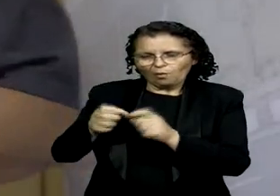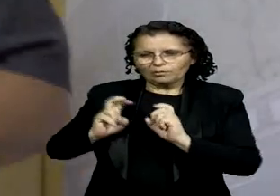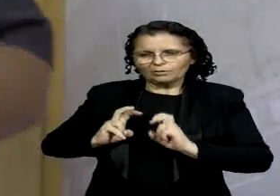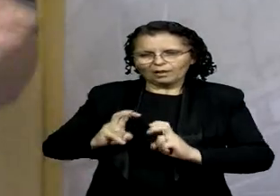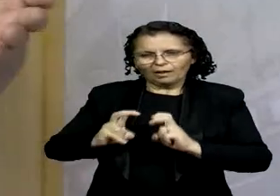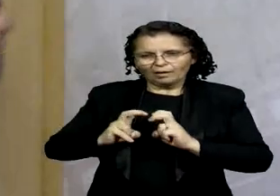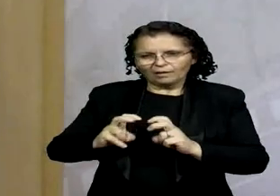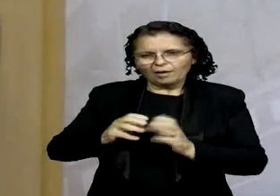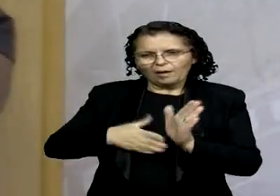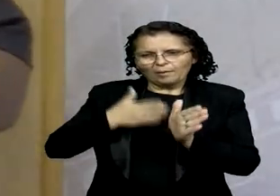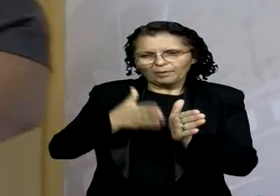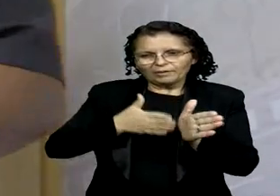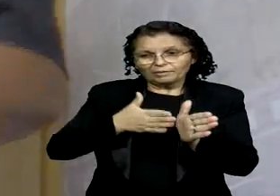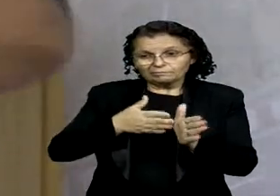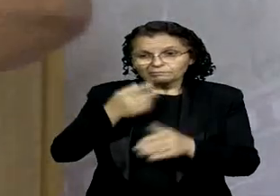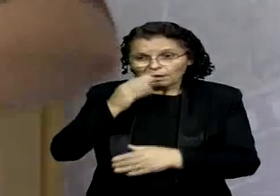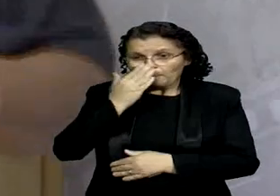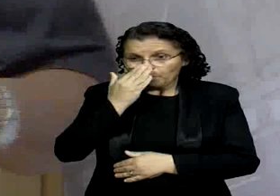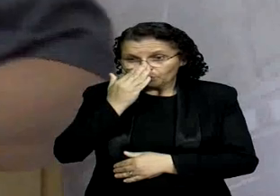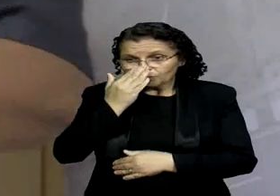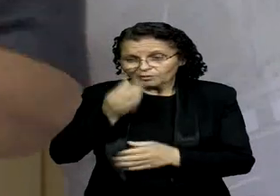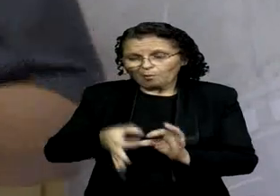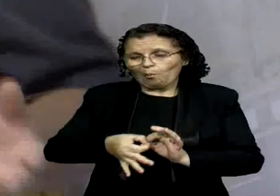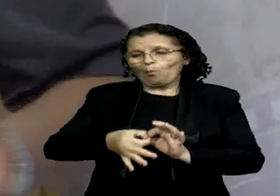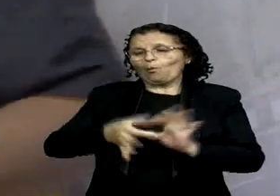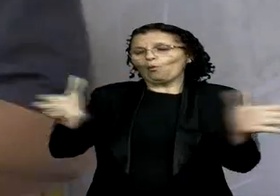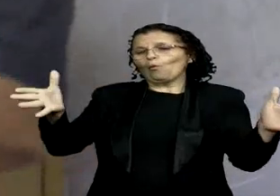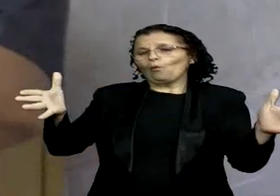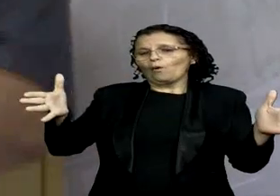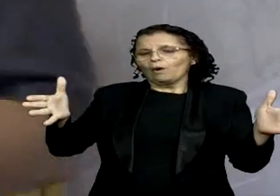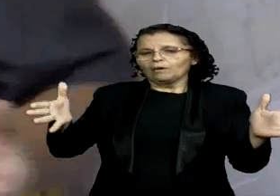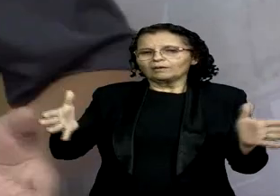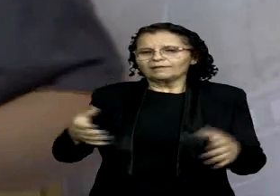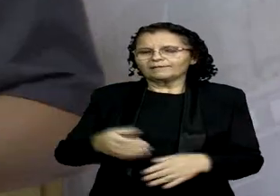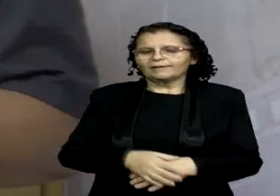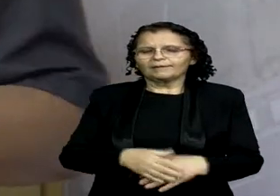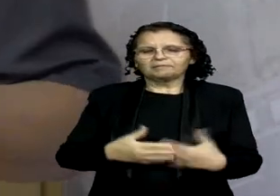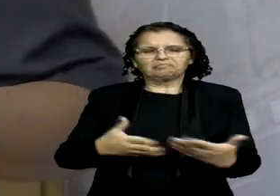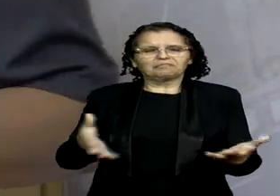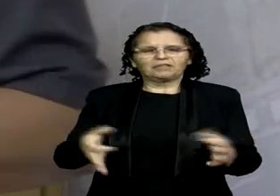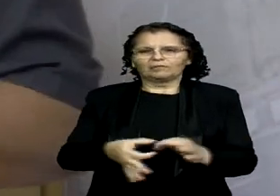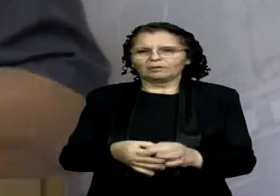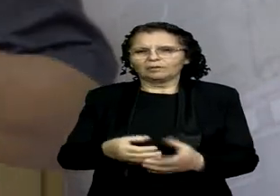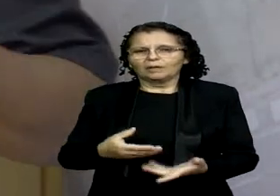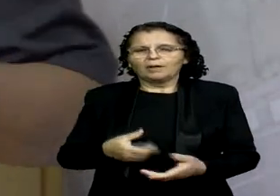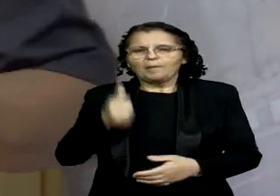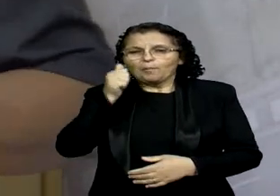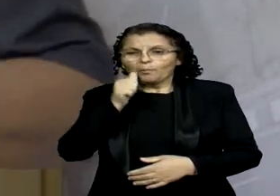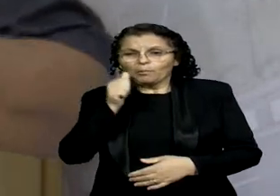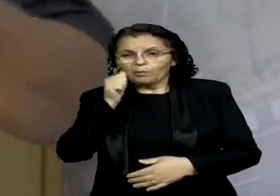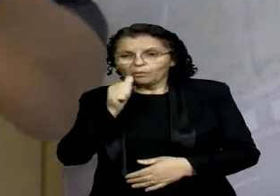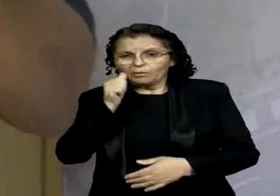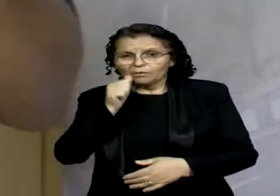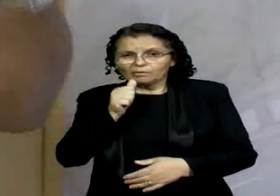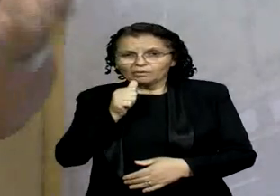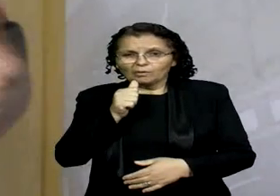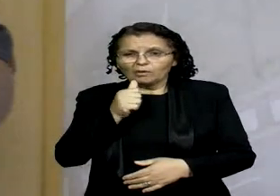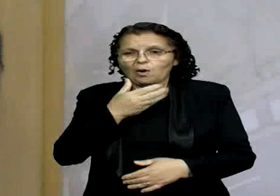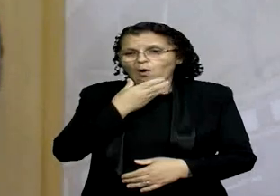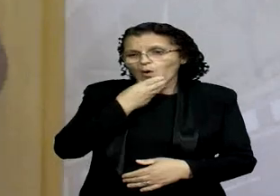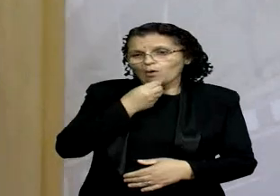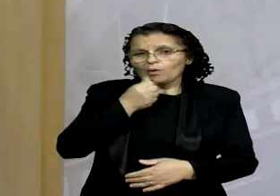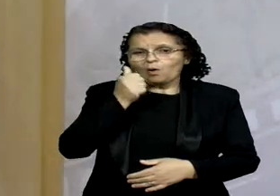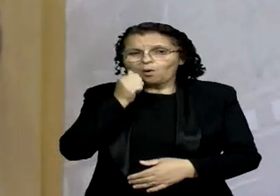ônibus, para você ver a prostituição largada, aberta, 24 horas. Mulheres,